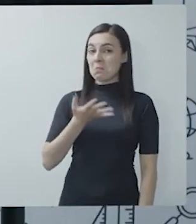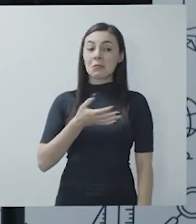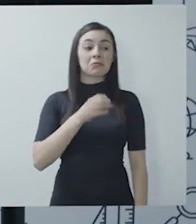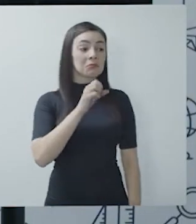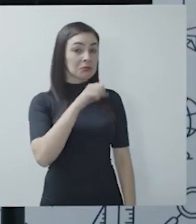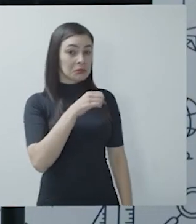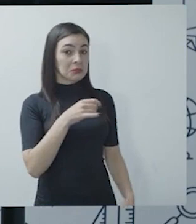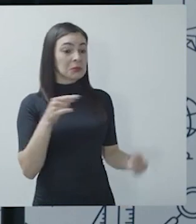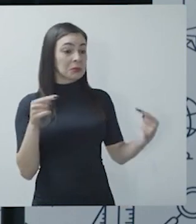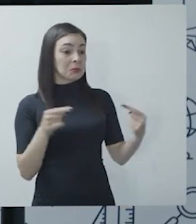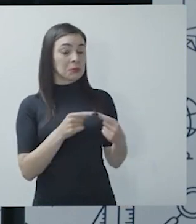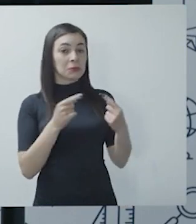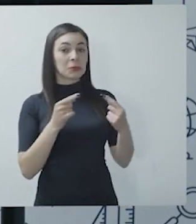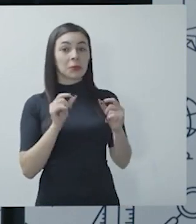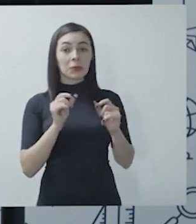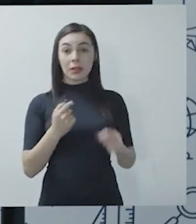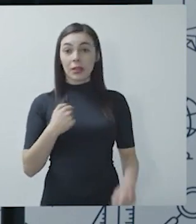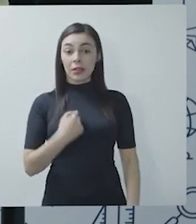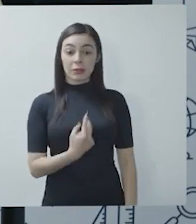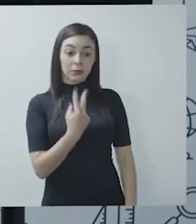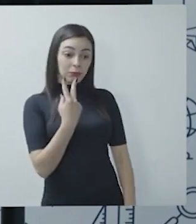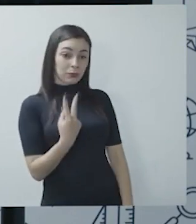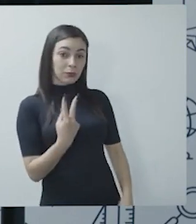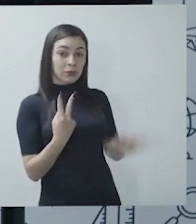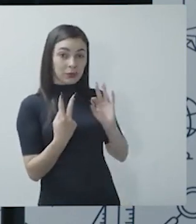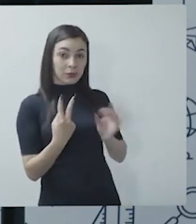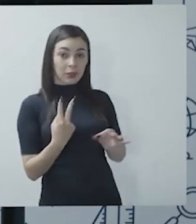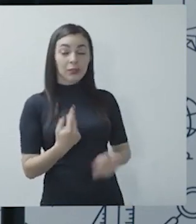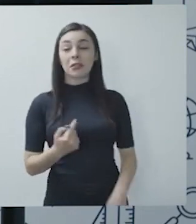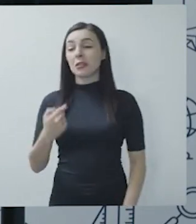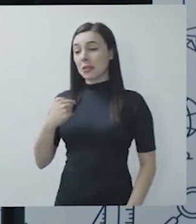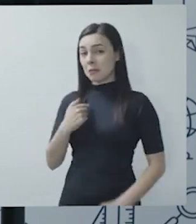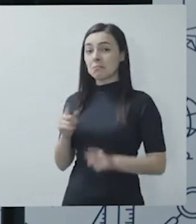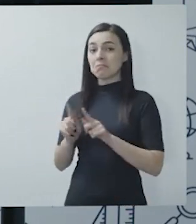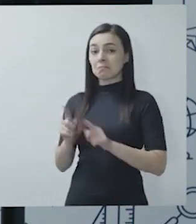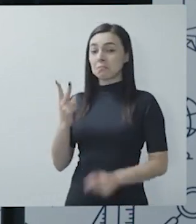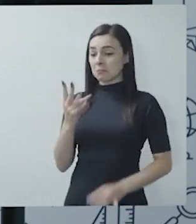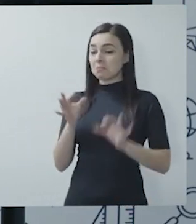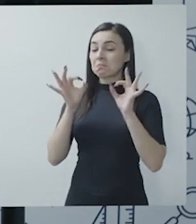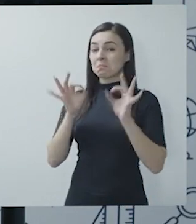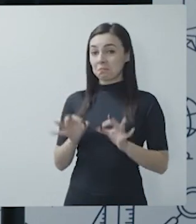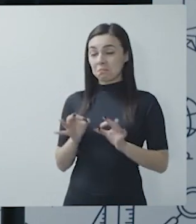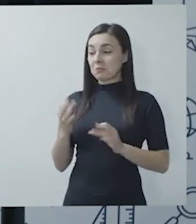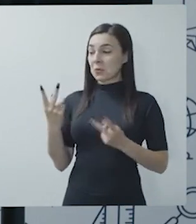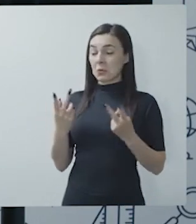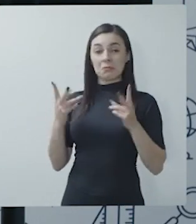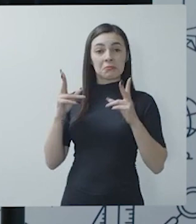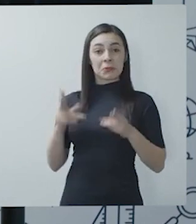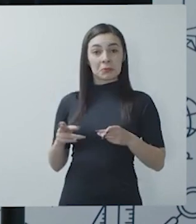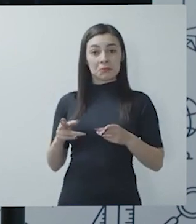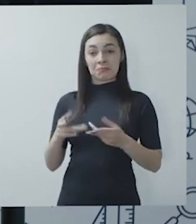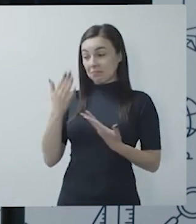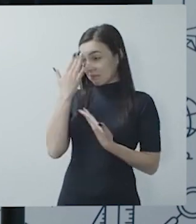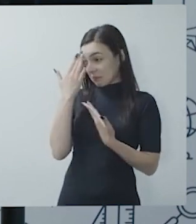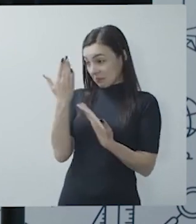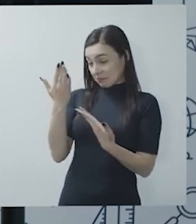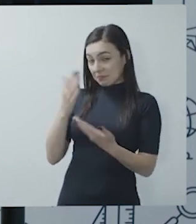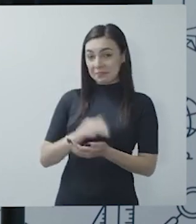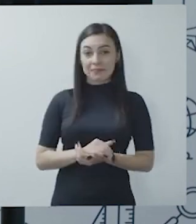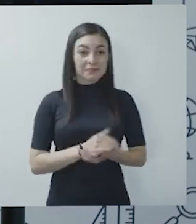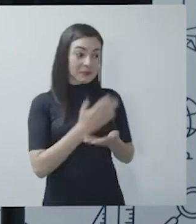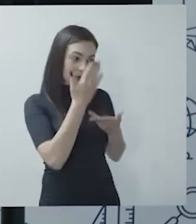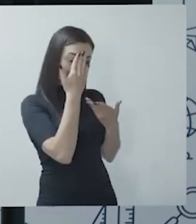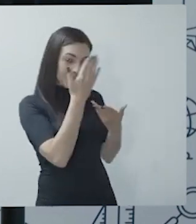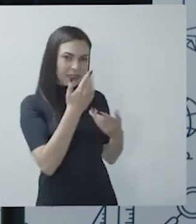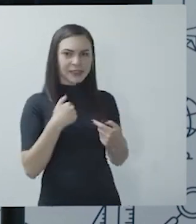bem. Empatamos. Eu acertei duas. E você acertou também duas. Empatamos. Muito obrigada, viu? Obrigada a você, professora.